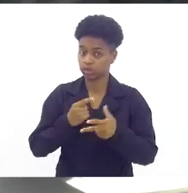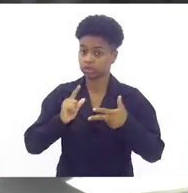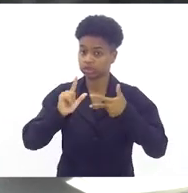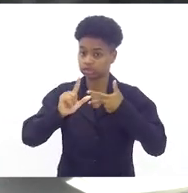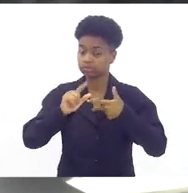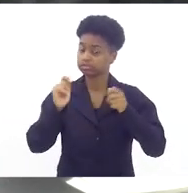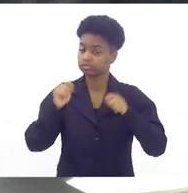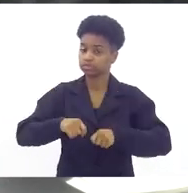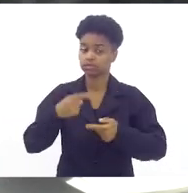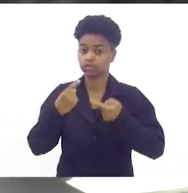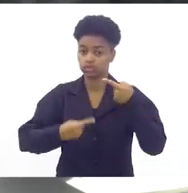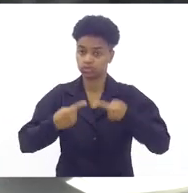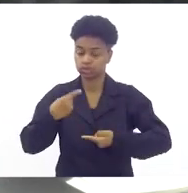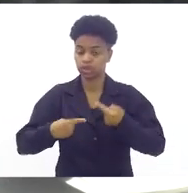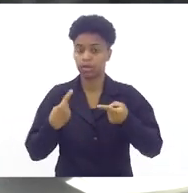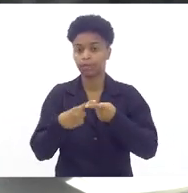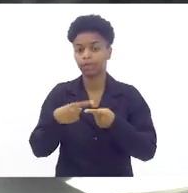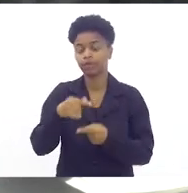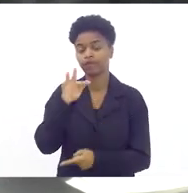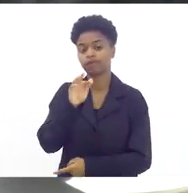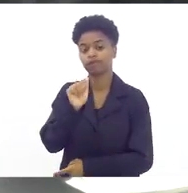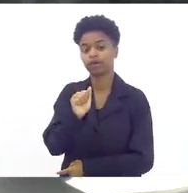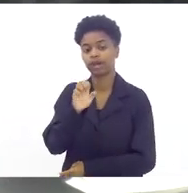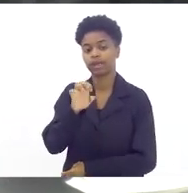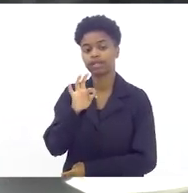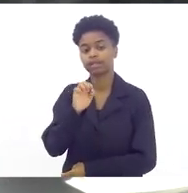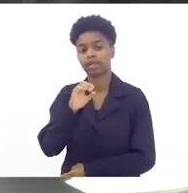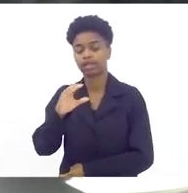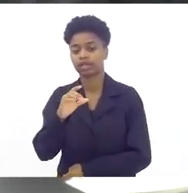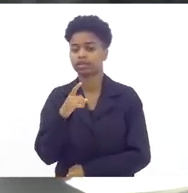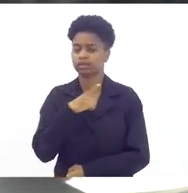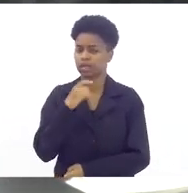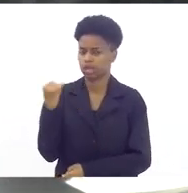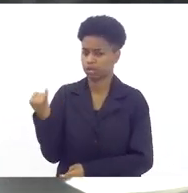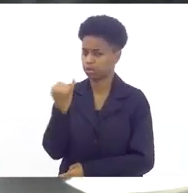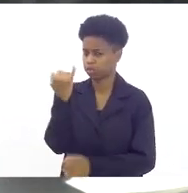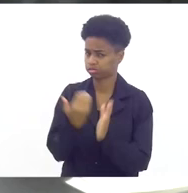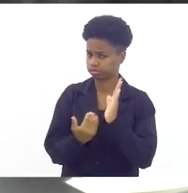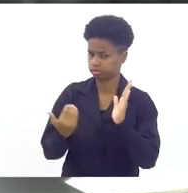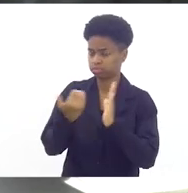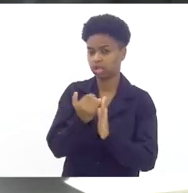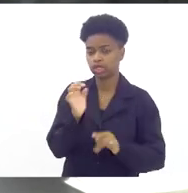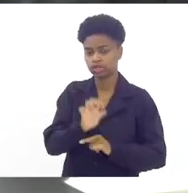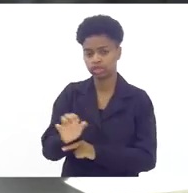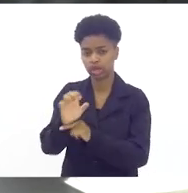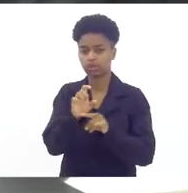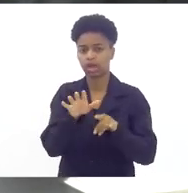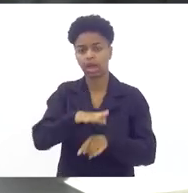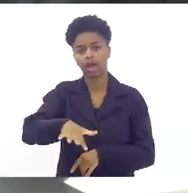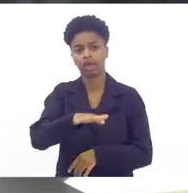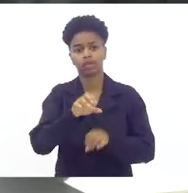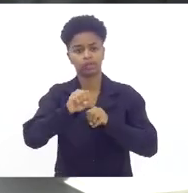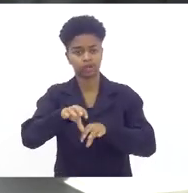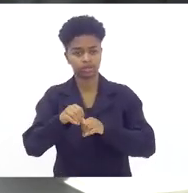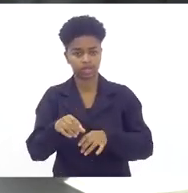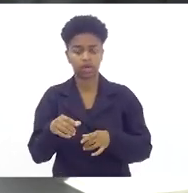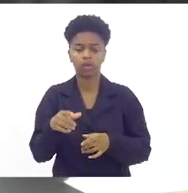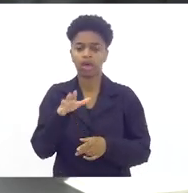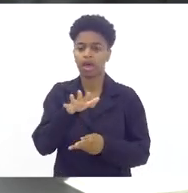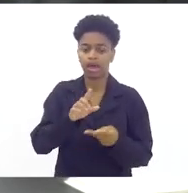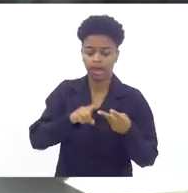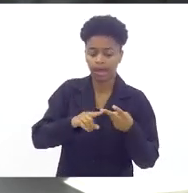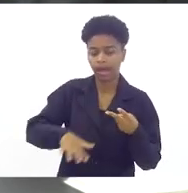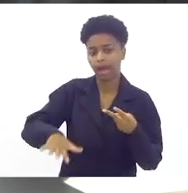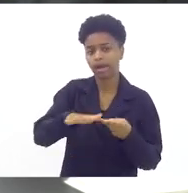possa discutir né Faetec ela tem uma múltipla importância para o estado que passa pelo campo Educacional passa pelo campo da